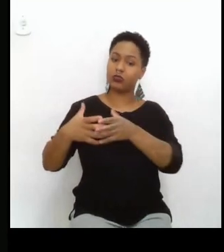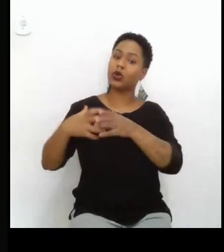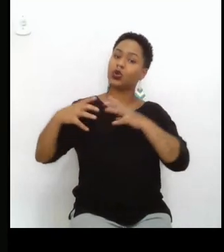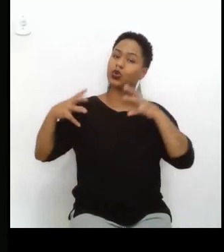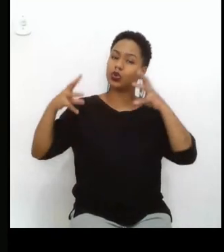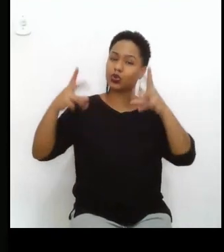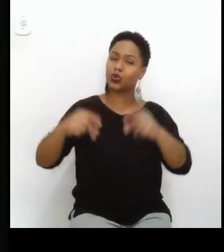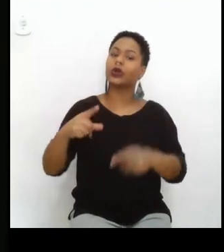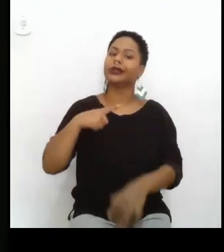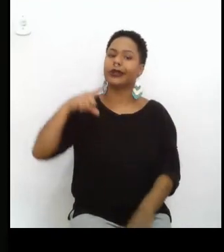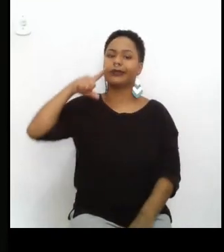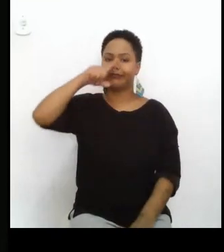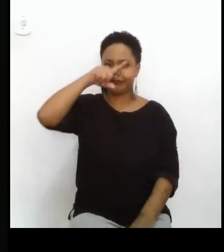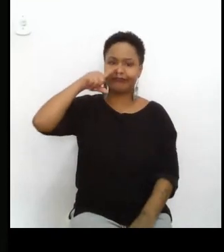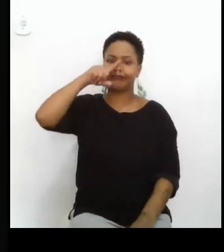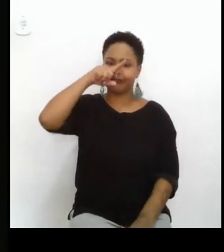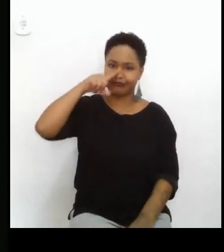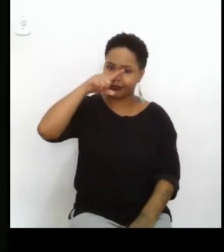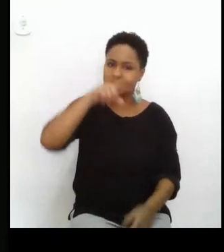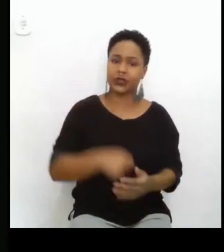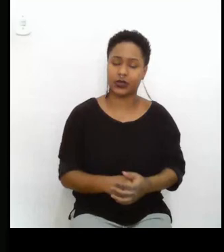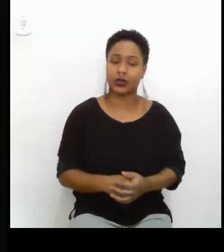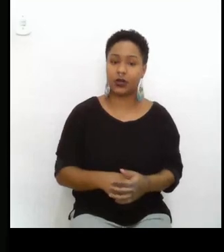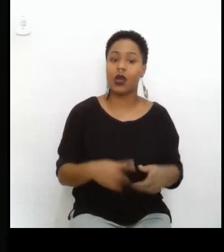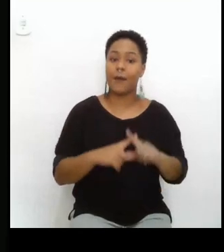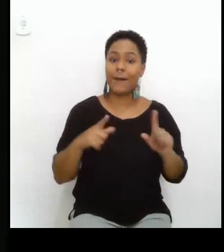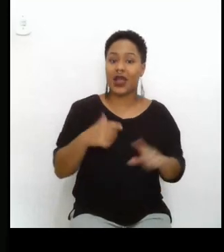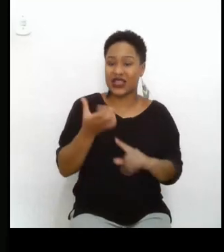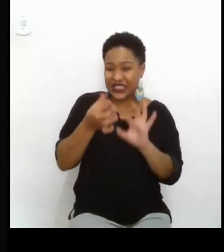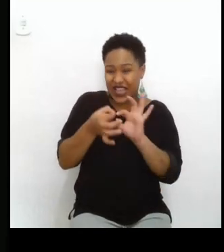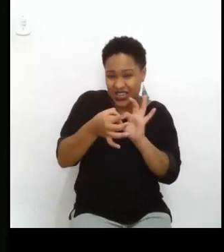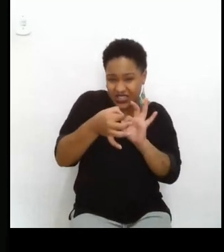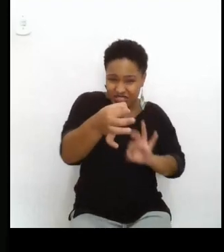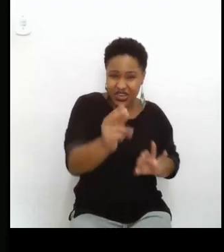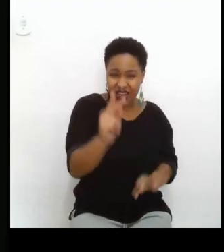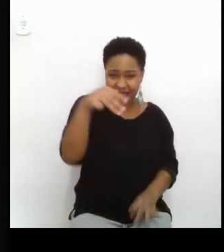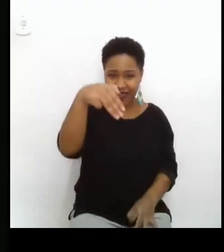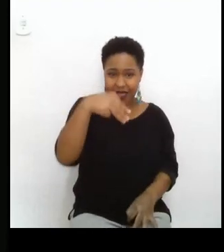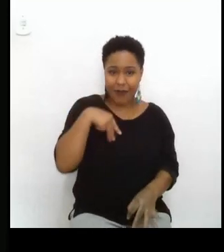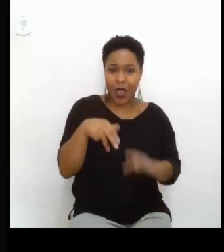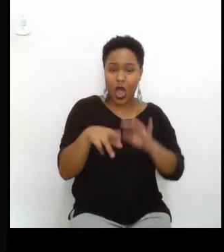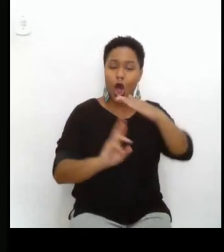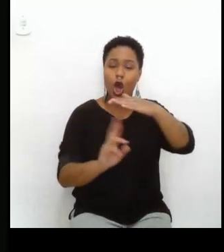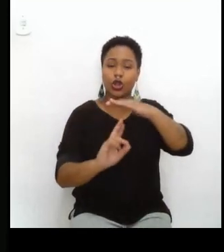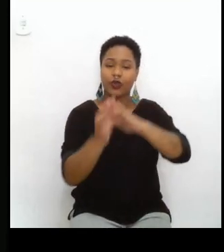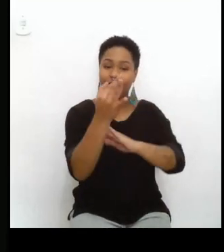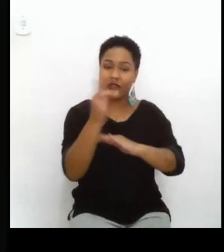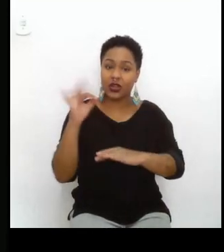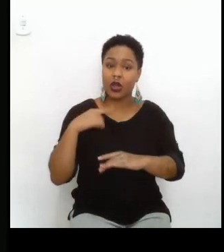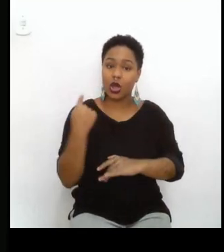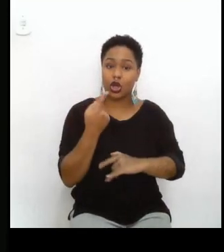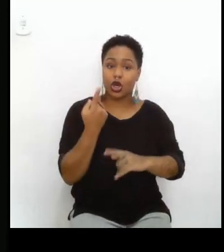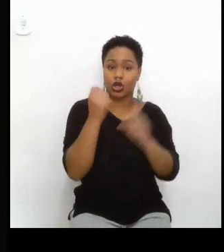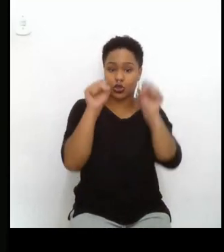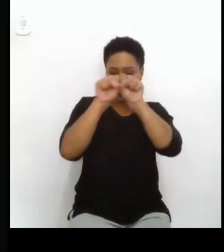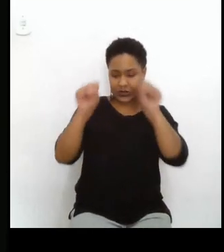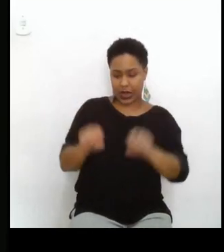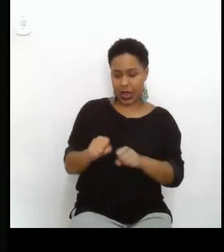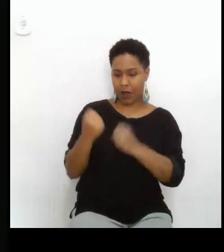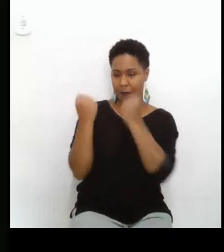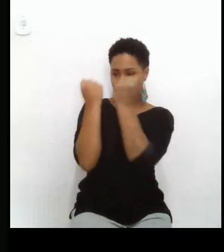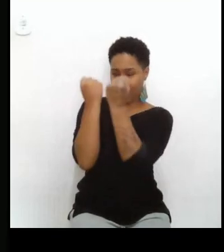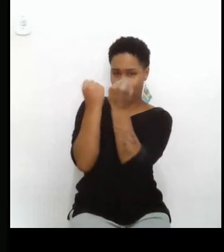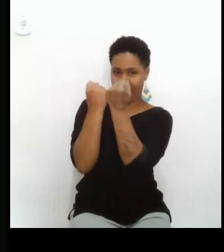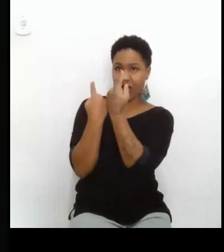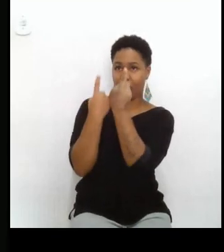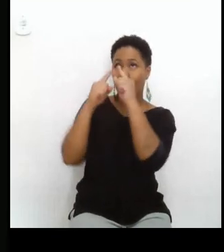muito risco mas Thomas 6 Km da Rodoviária Federal e nosso sistema de defesa anti-drones graças ao trabalho incessante na